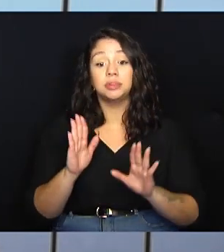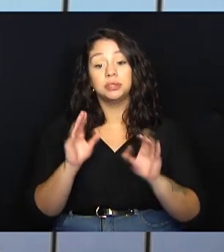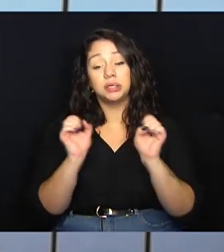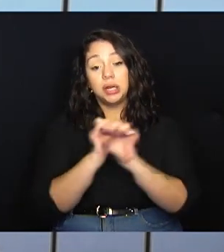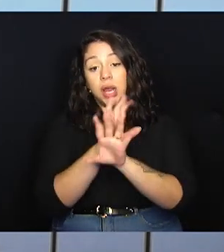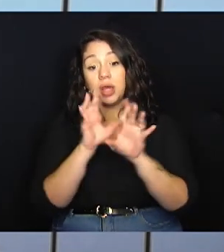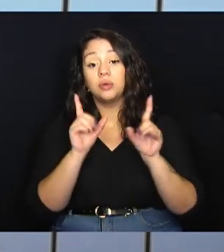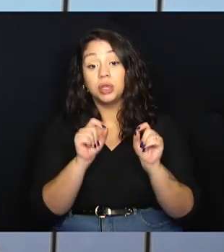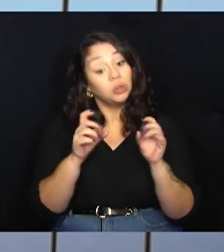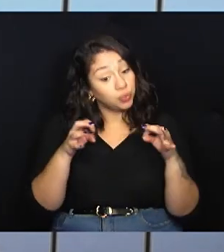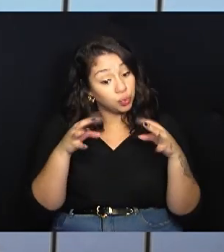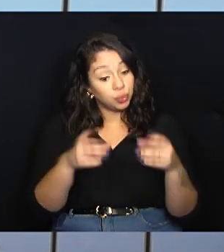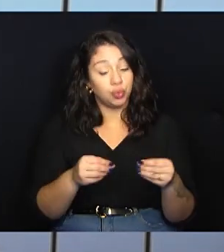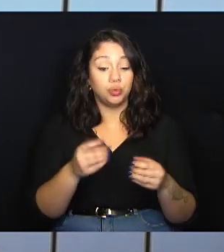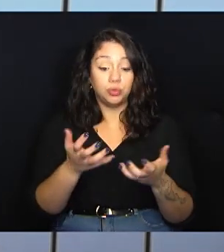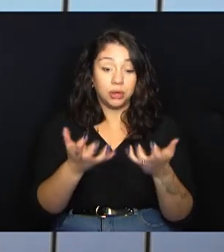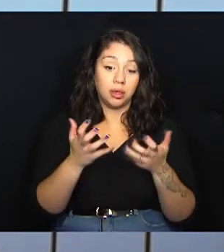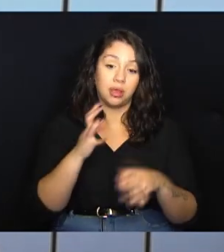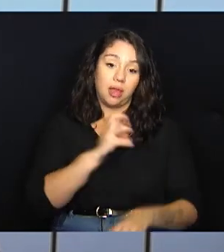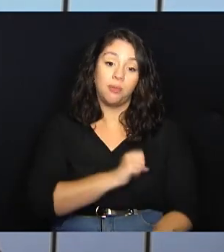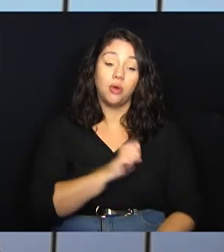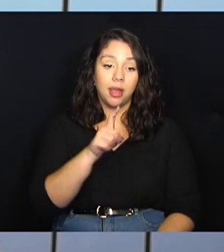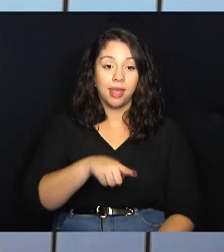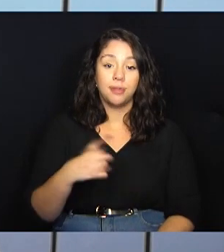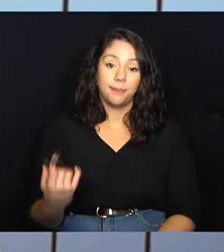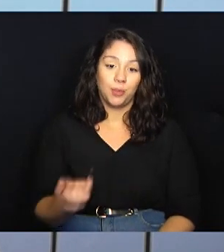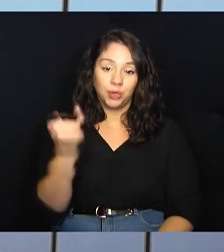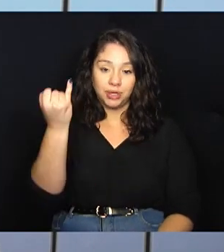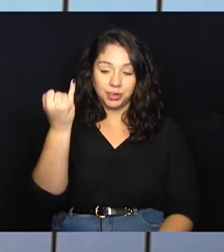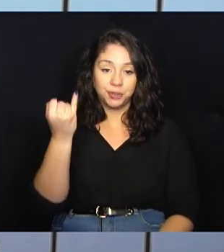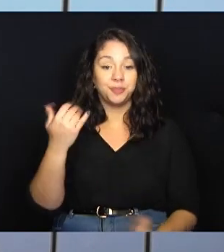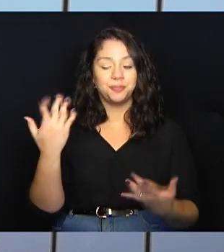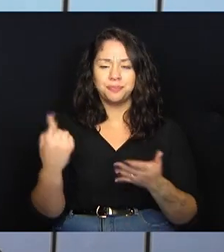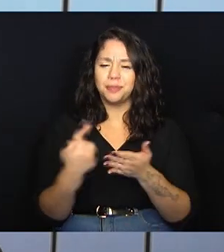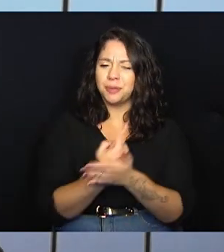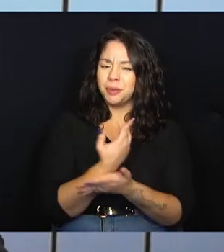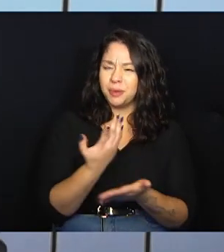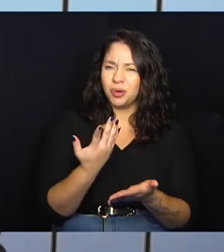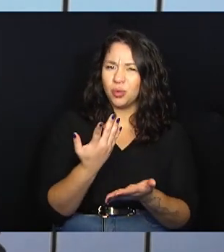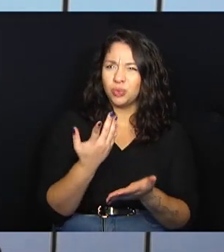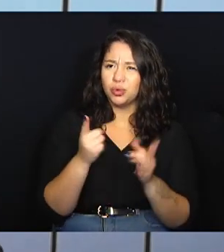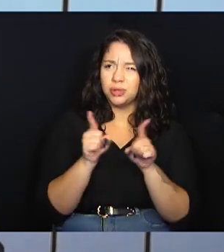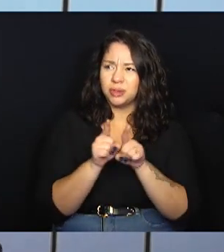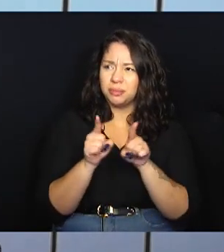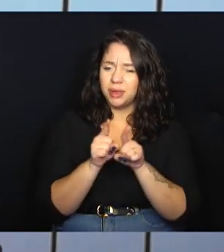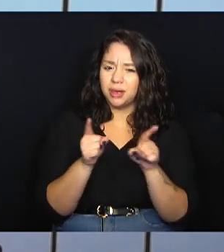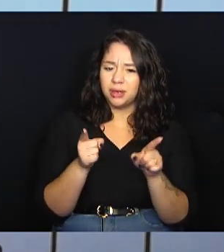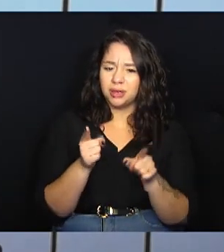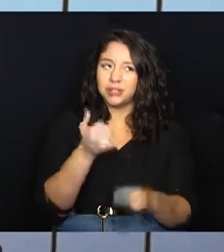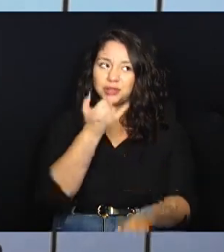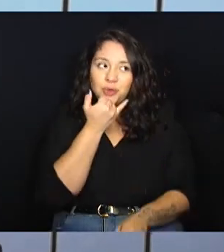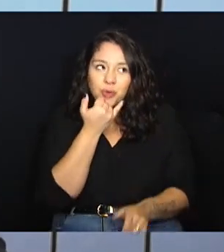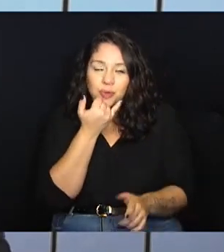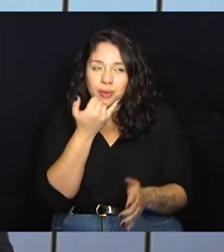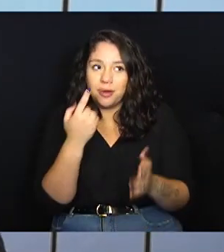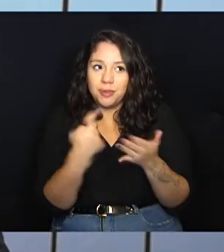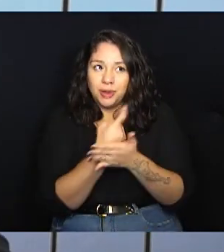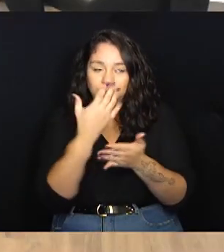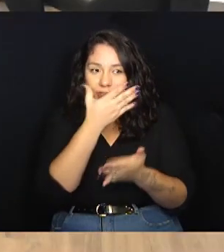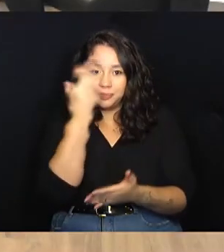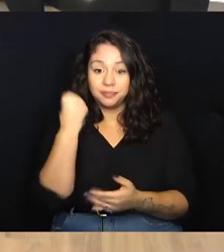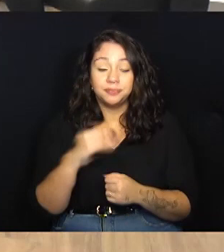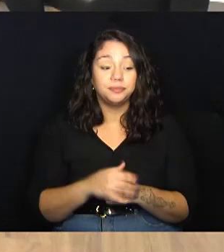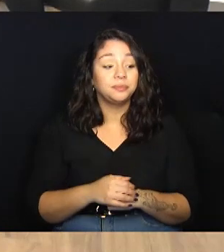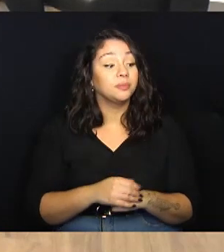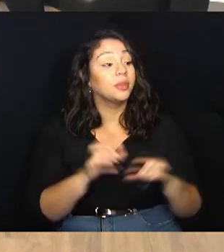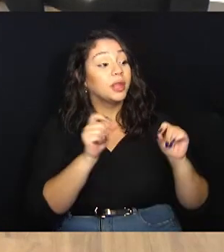quer amor, então isso é importante. E aí você me perguntou, desculpa, perdi a pergunta. Quem chega e